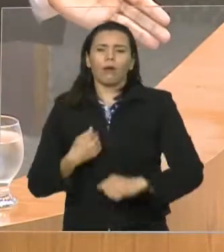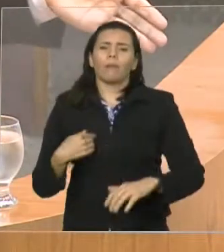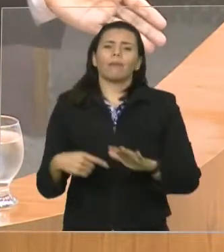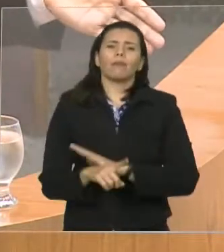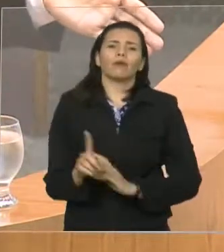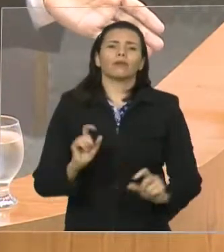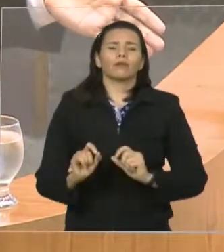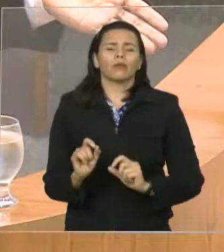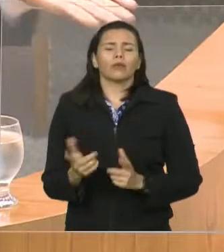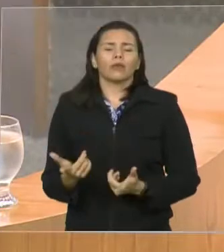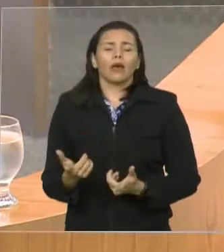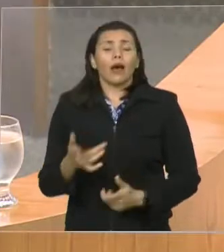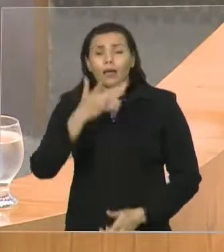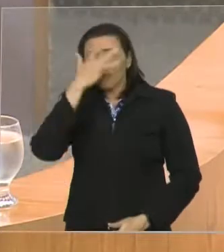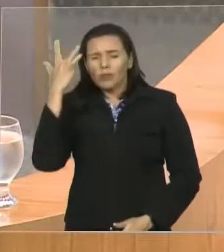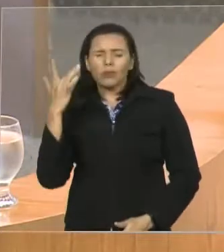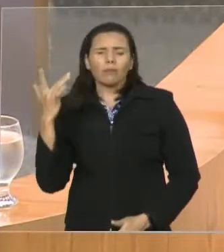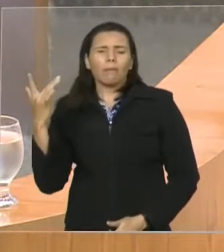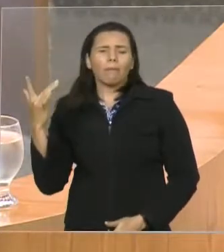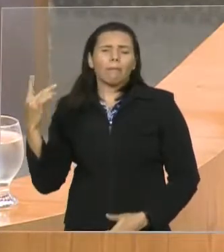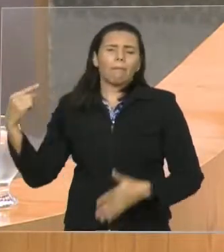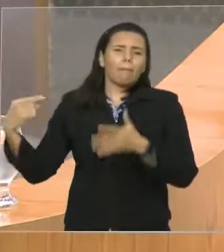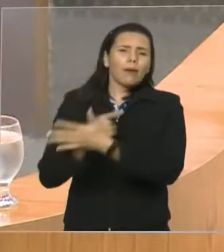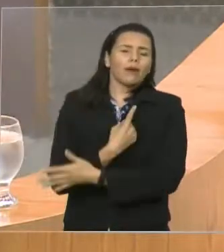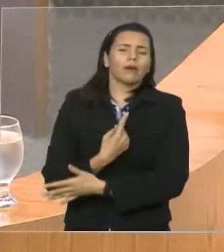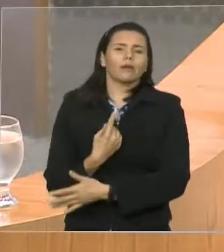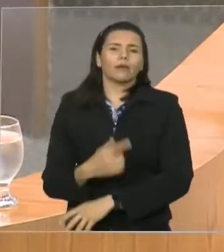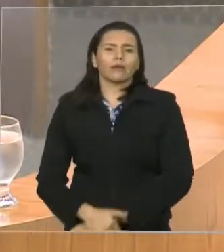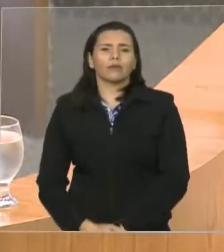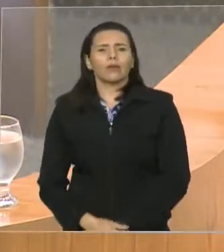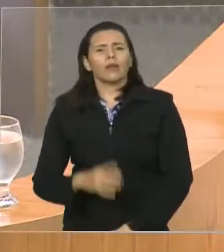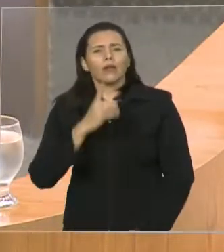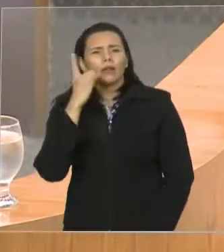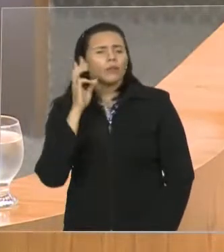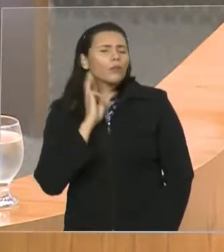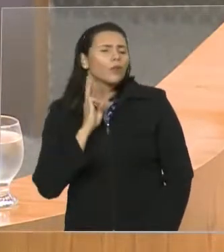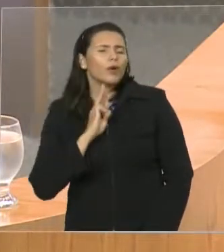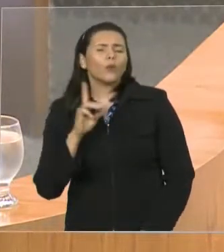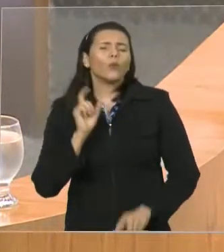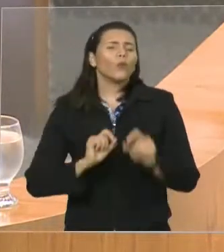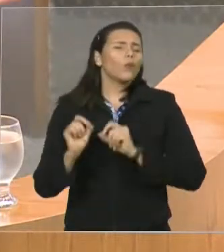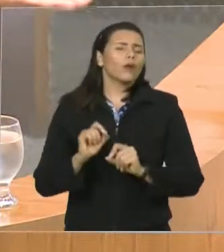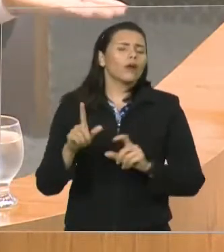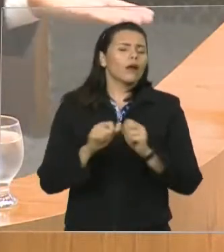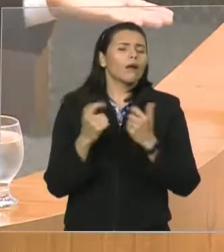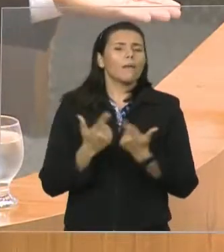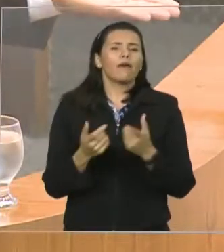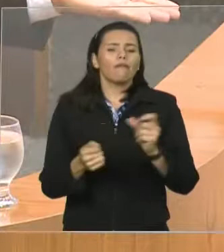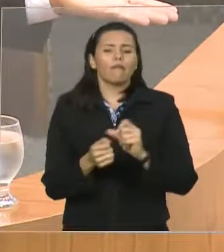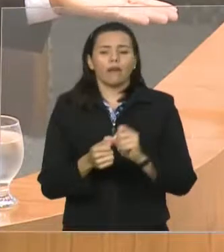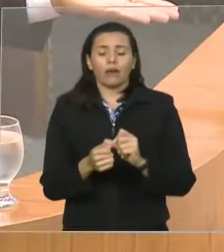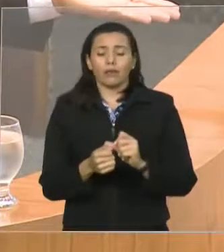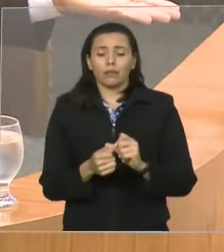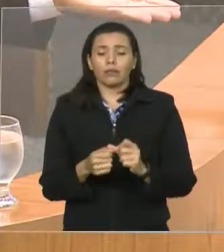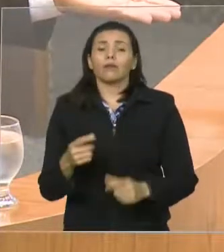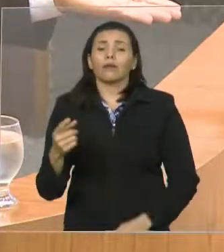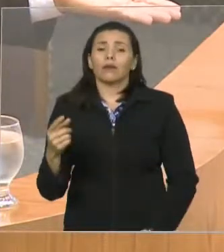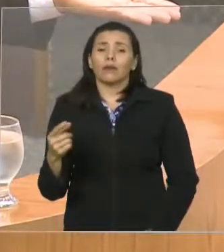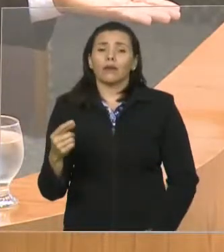legislar, fiscalizar as ações e aplicação do dinheiro público poupado do Executivo. E isso nós temos feito.